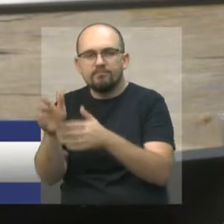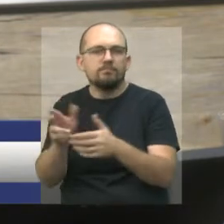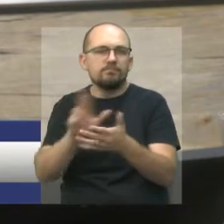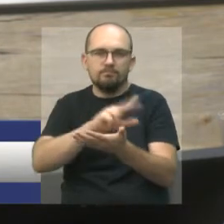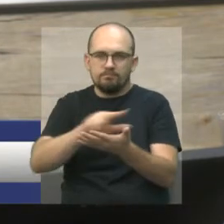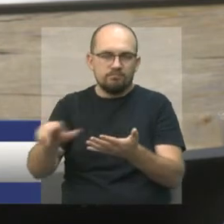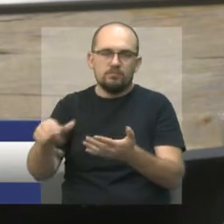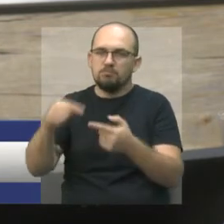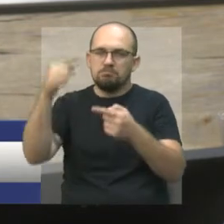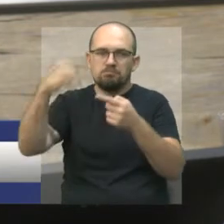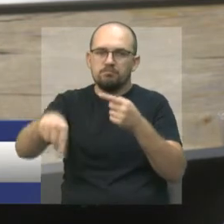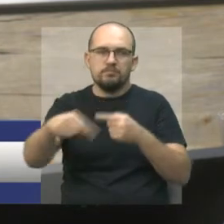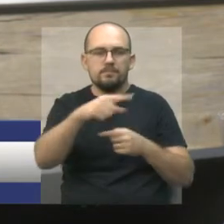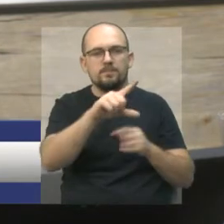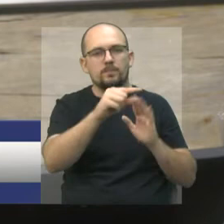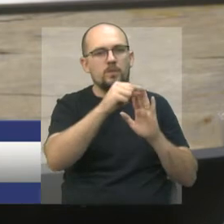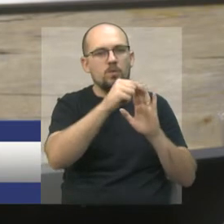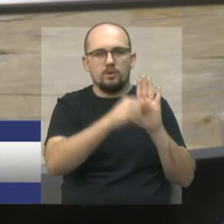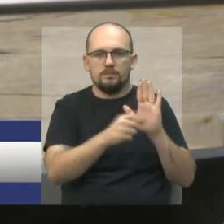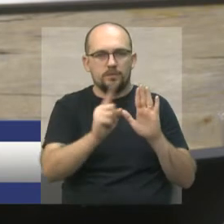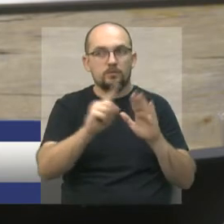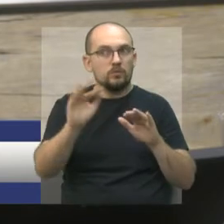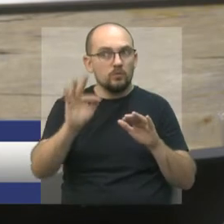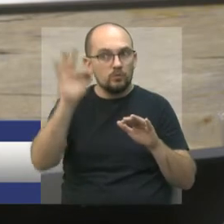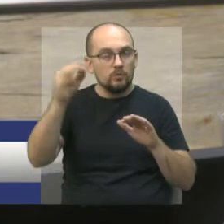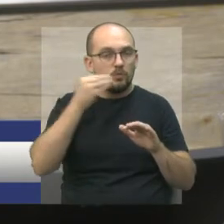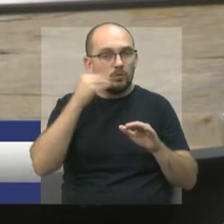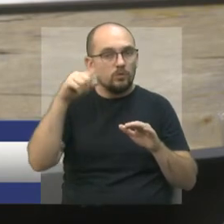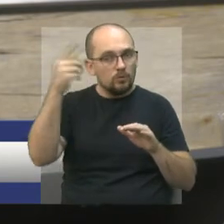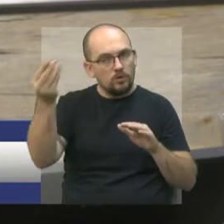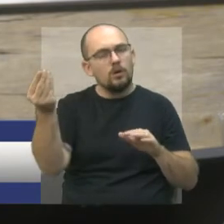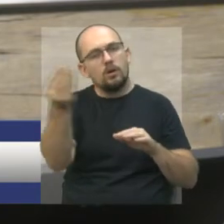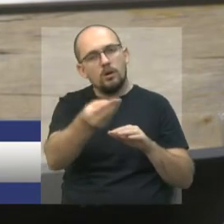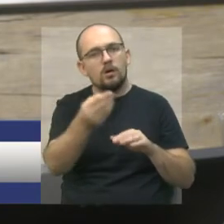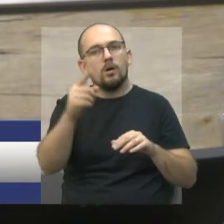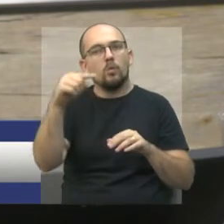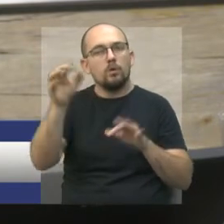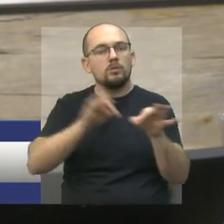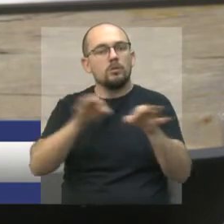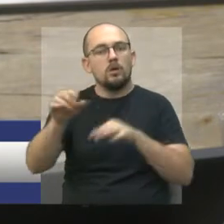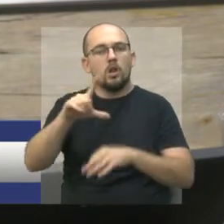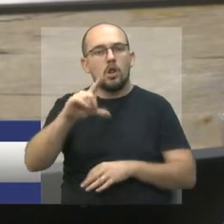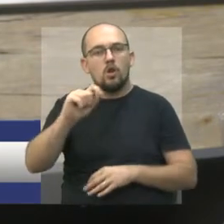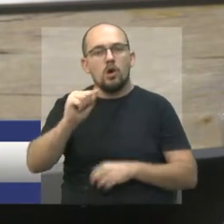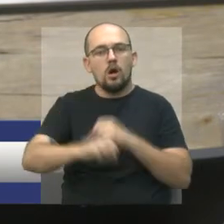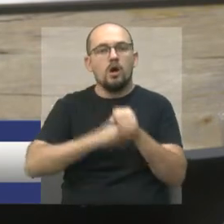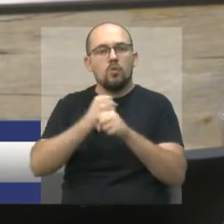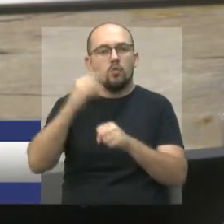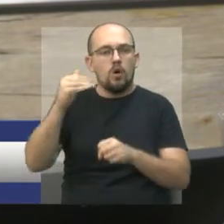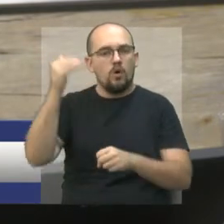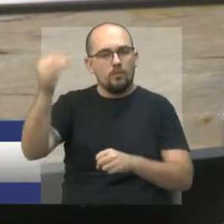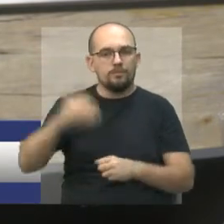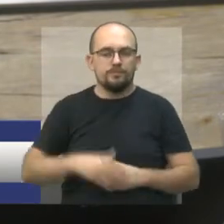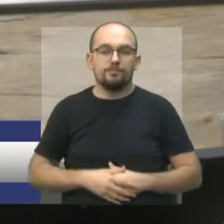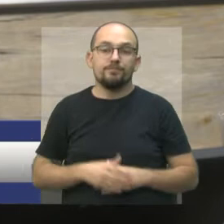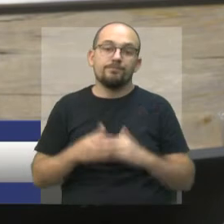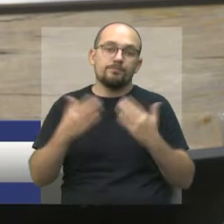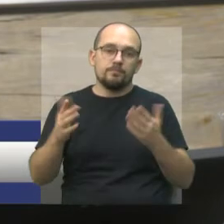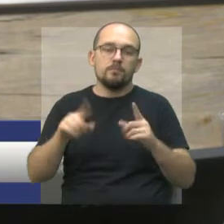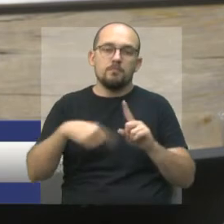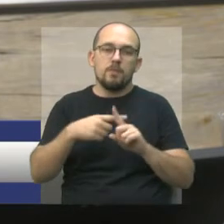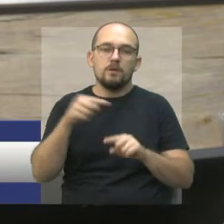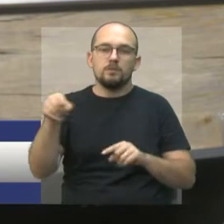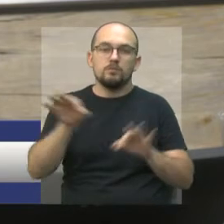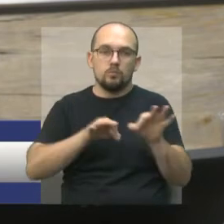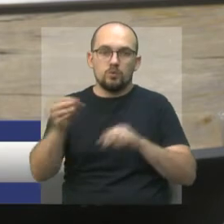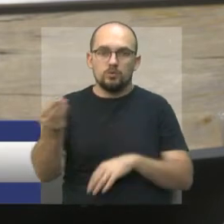orçamentária, devendo ser apresentada oportunamente quando na elaboração da lei orçamentária anual. Para além disso,